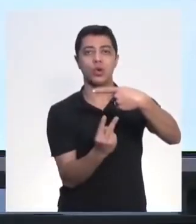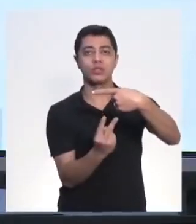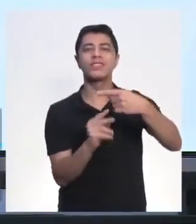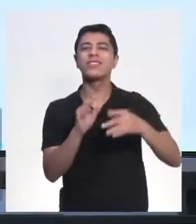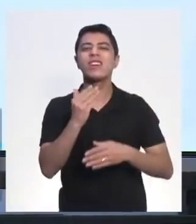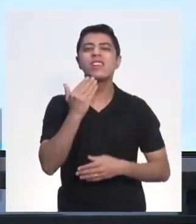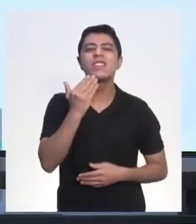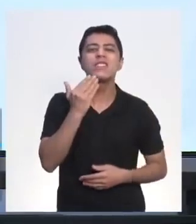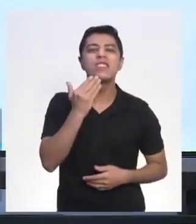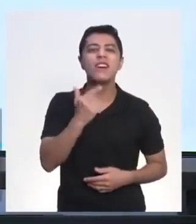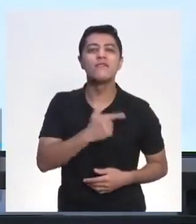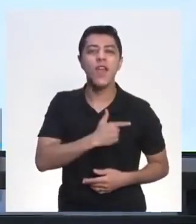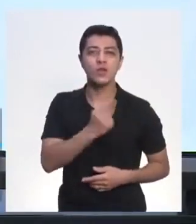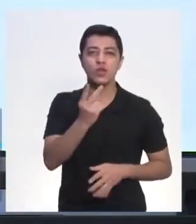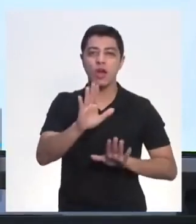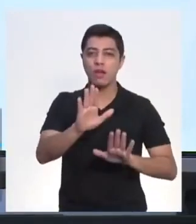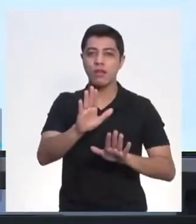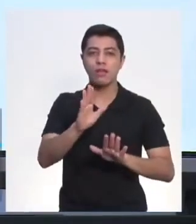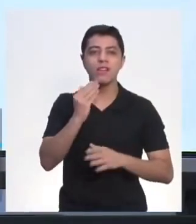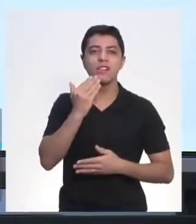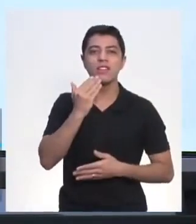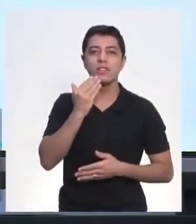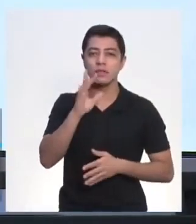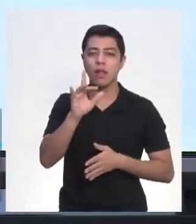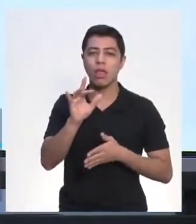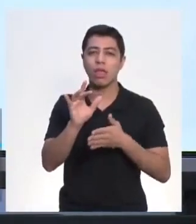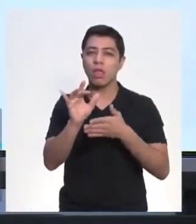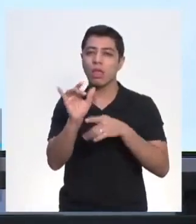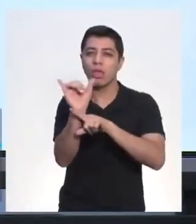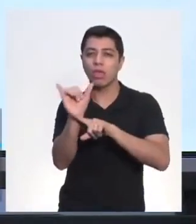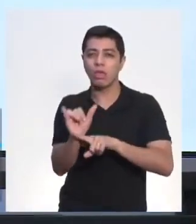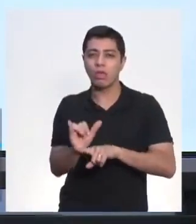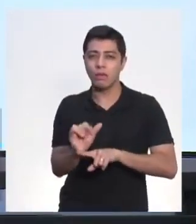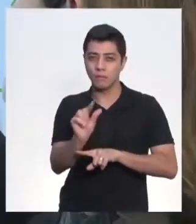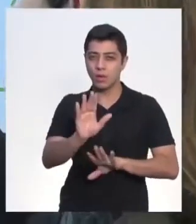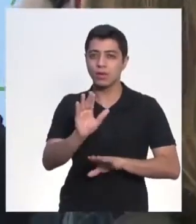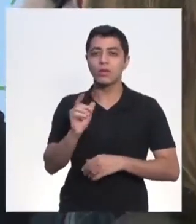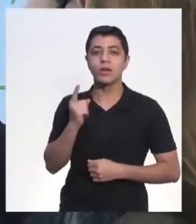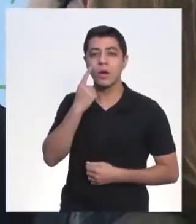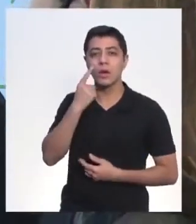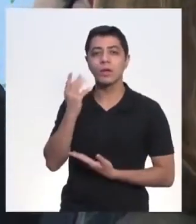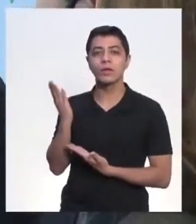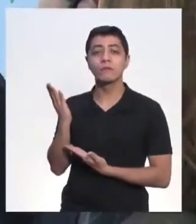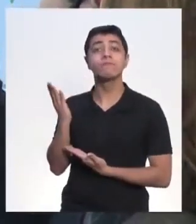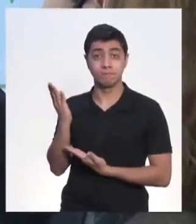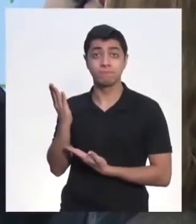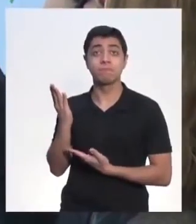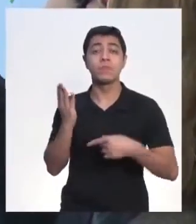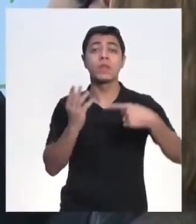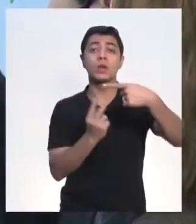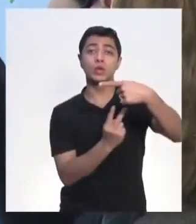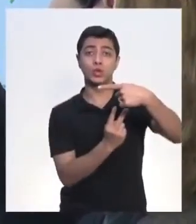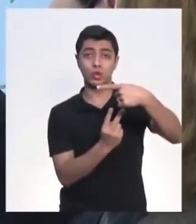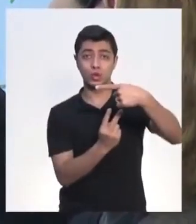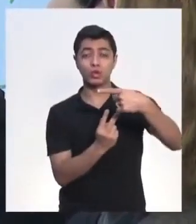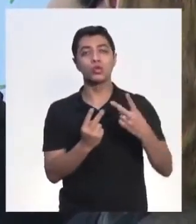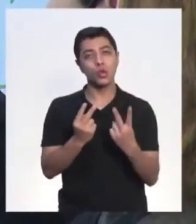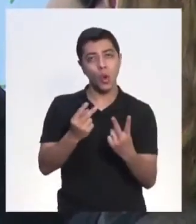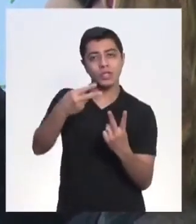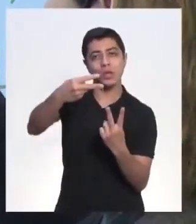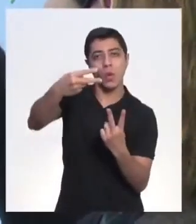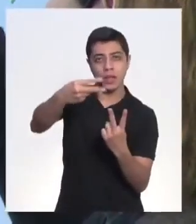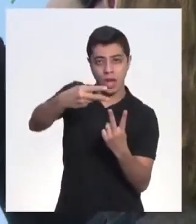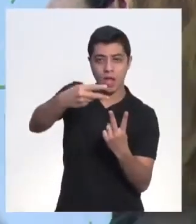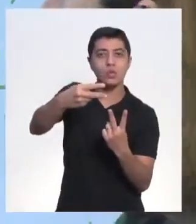peraí. Com um pinguinho a mais. Muito bom. Aí, a gente vai ter 2 elevado ao quadrado. 2 elevado ao quadrado, a gente sabe que é 2 vezes 2,